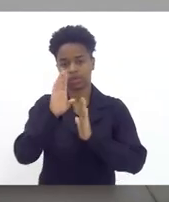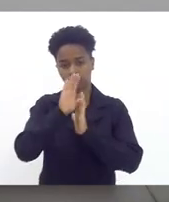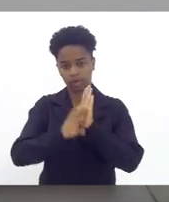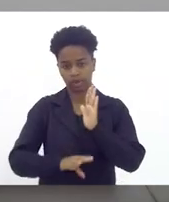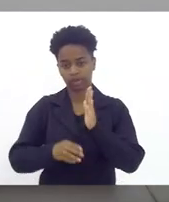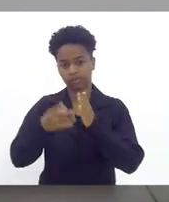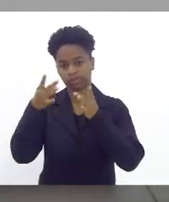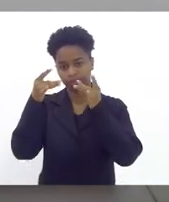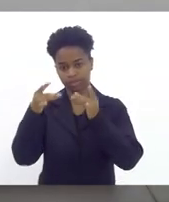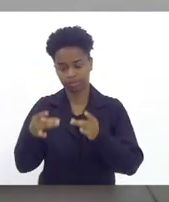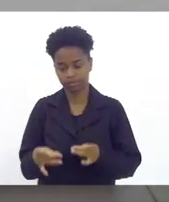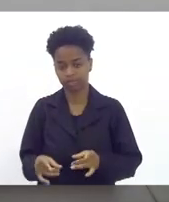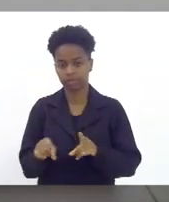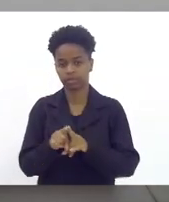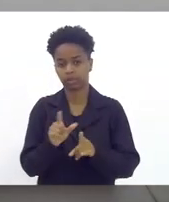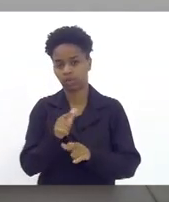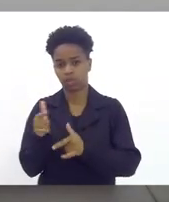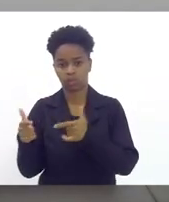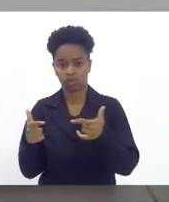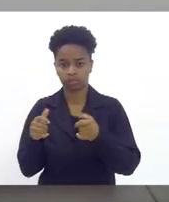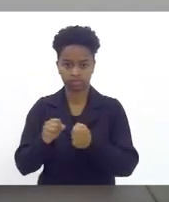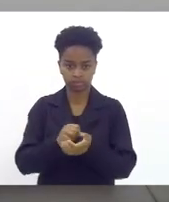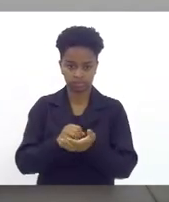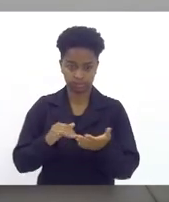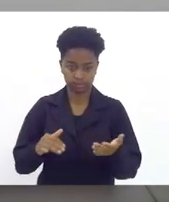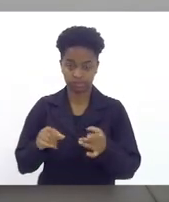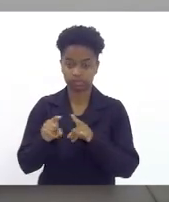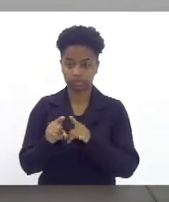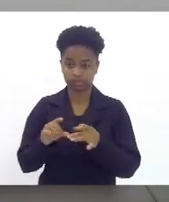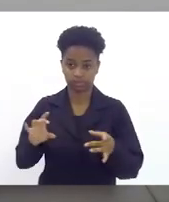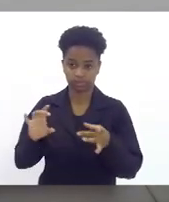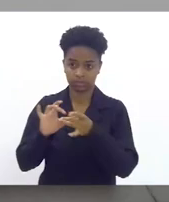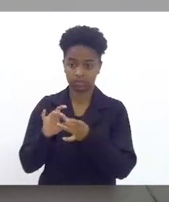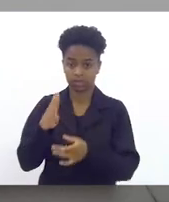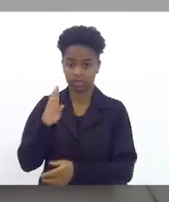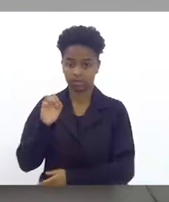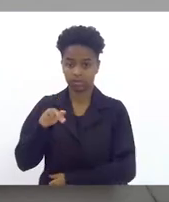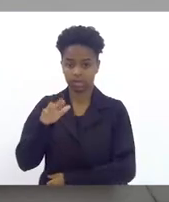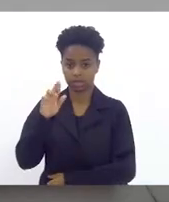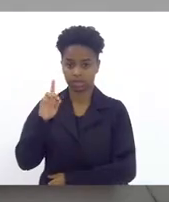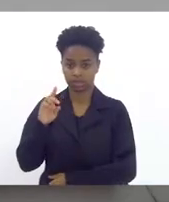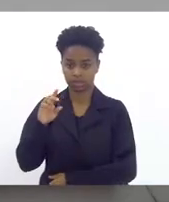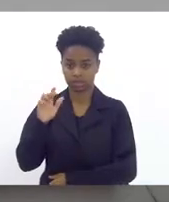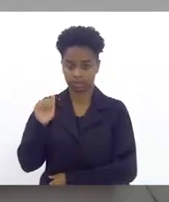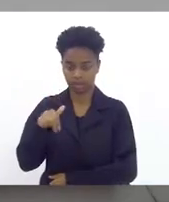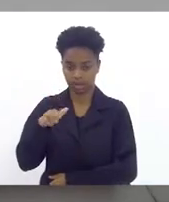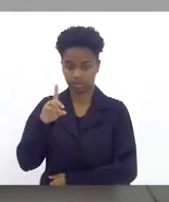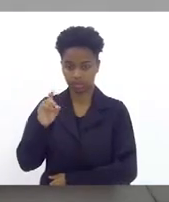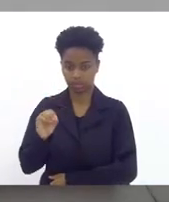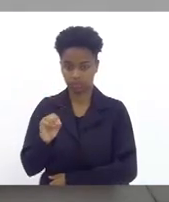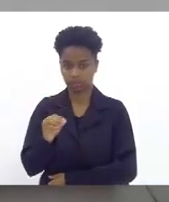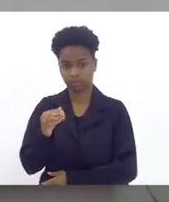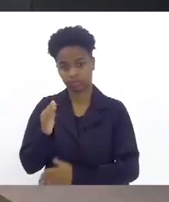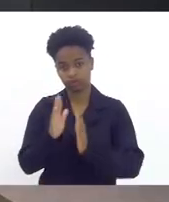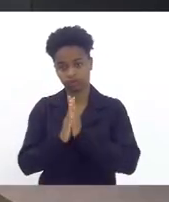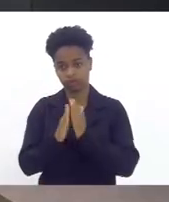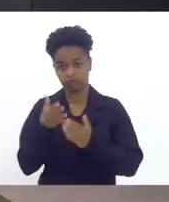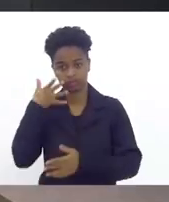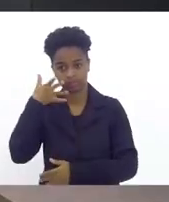Unicamp vários outros e é companheiro do nosso Bernardo de trás burro também por favor palavras sua